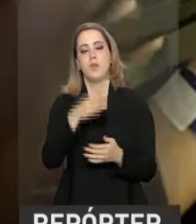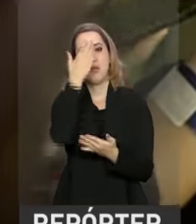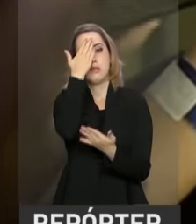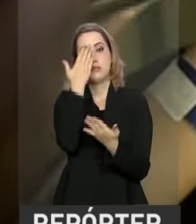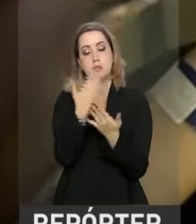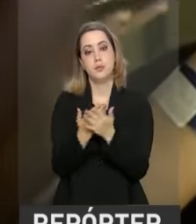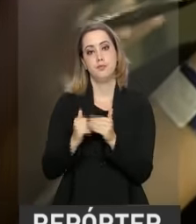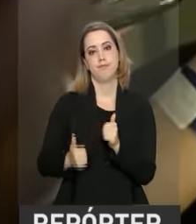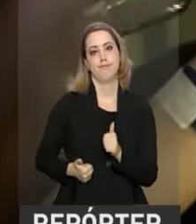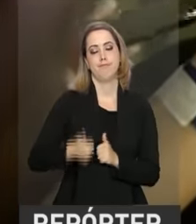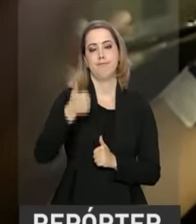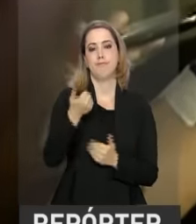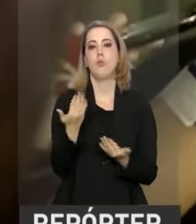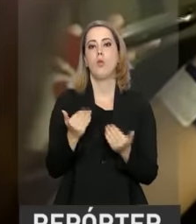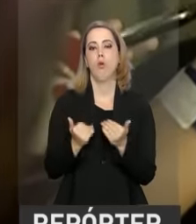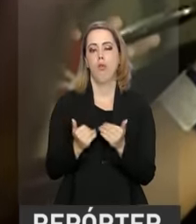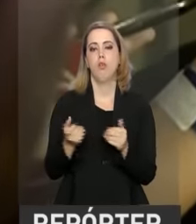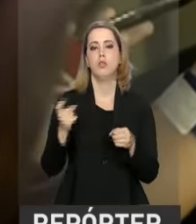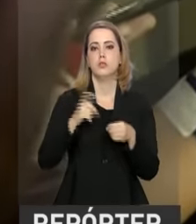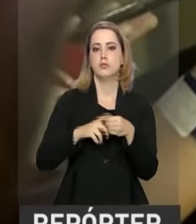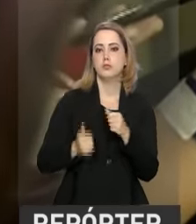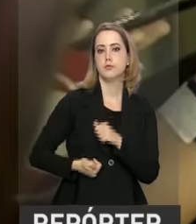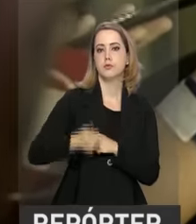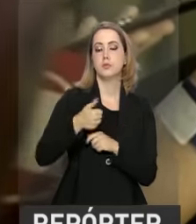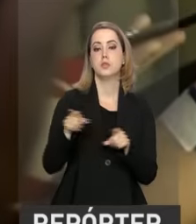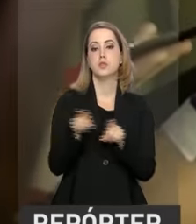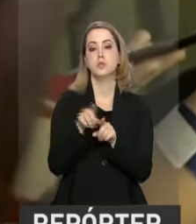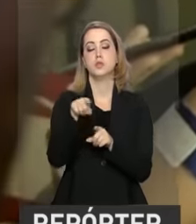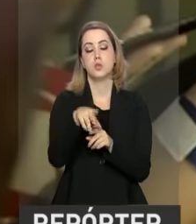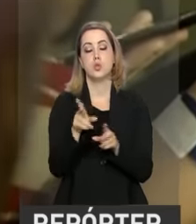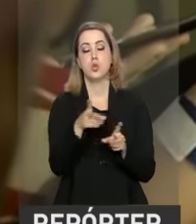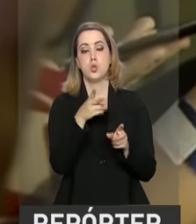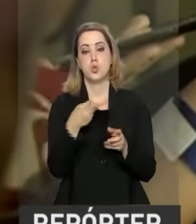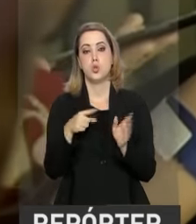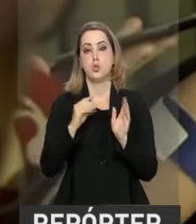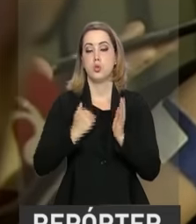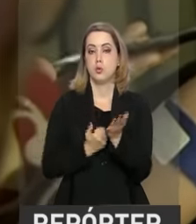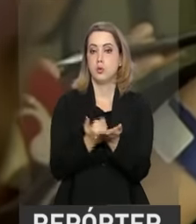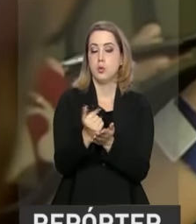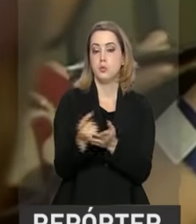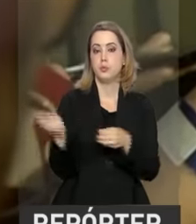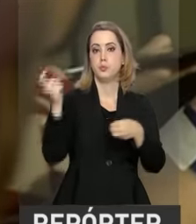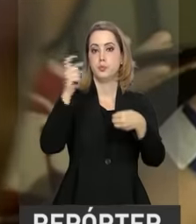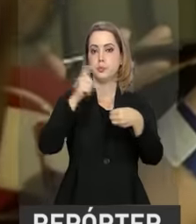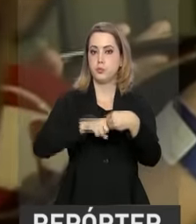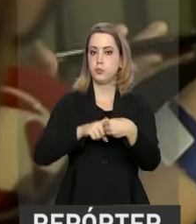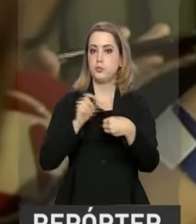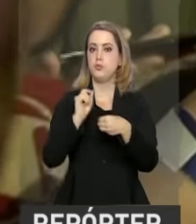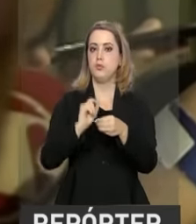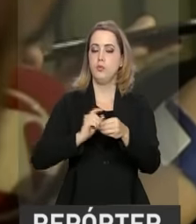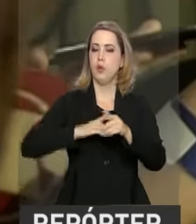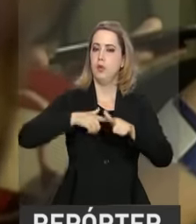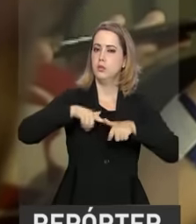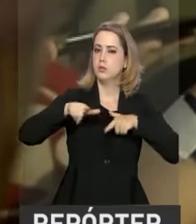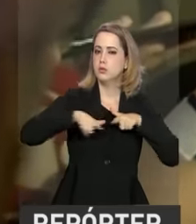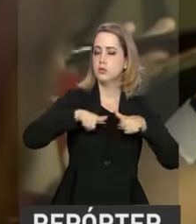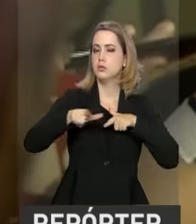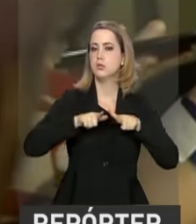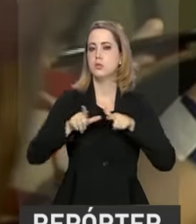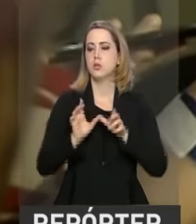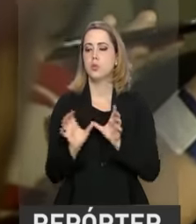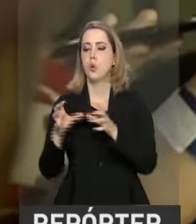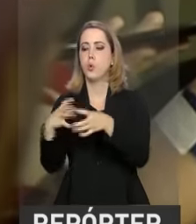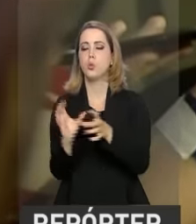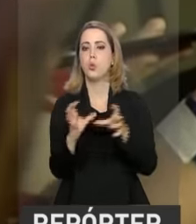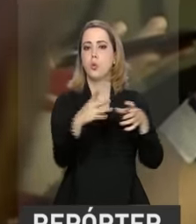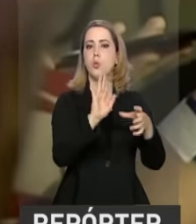confiança está melhorando. E isso já começa a se refletir na retomada das atividades, alguns